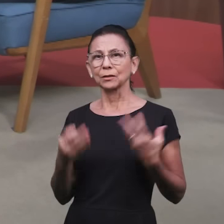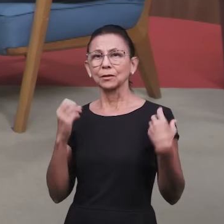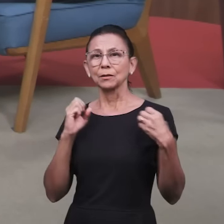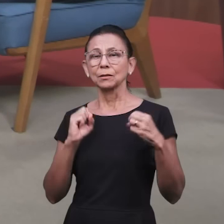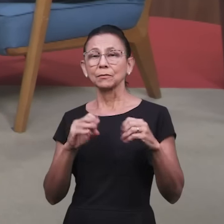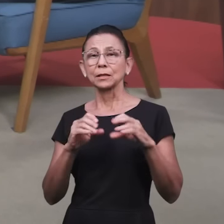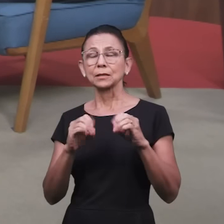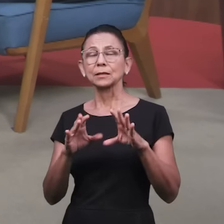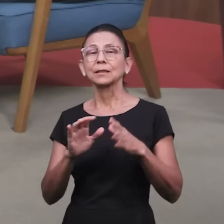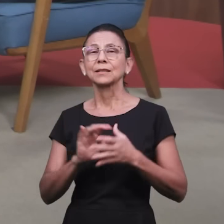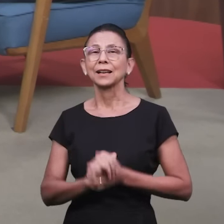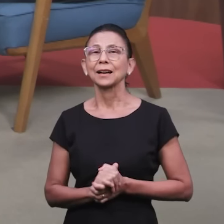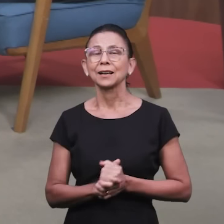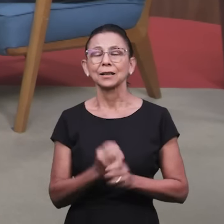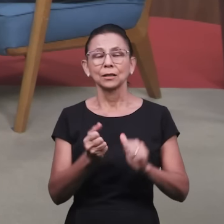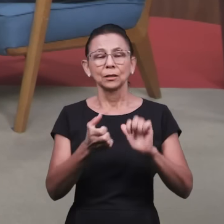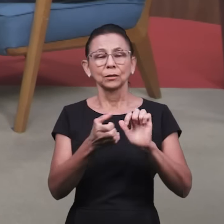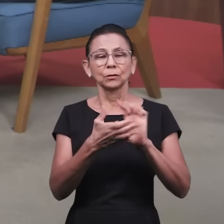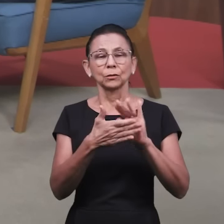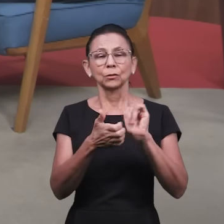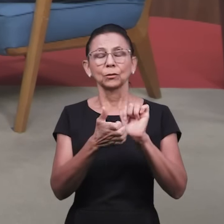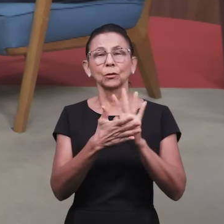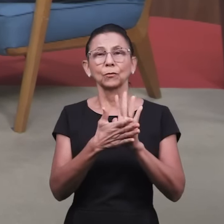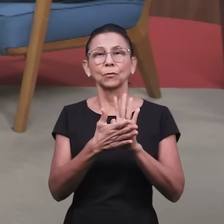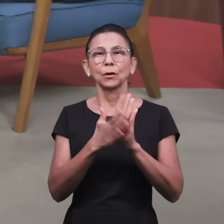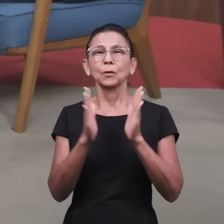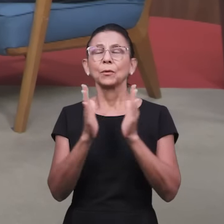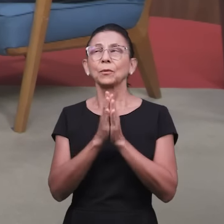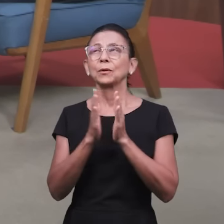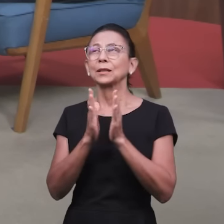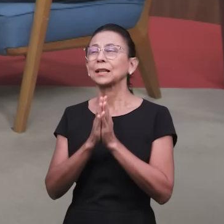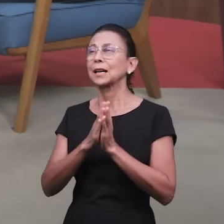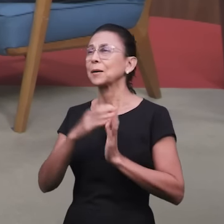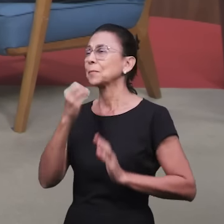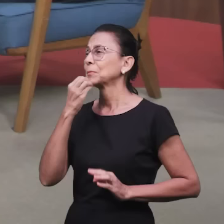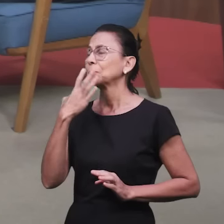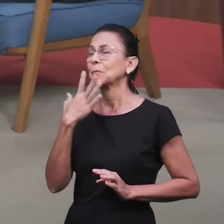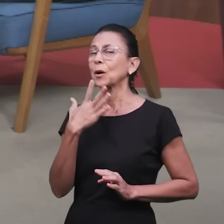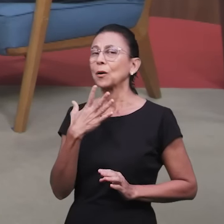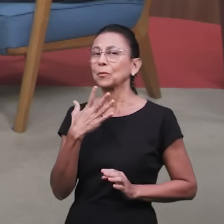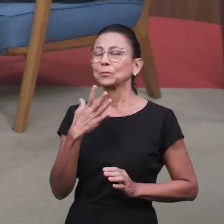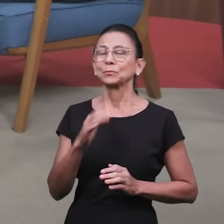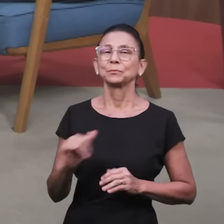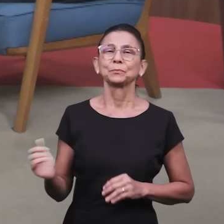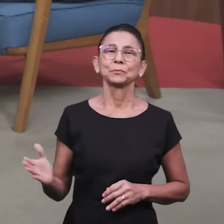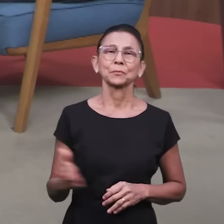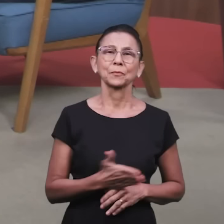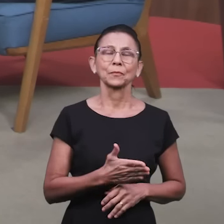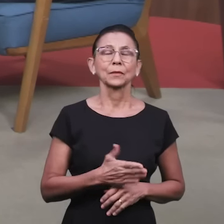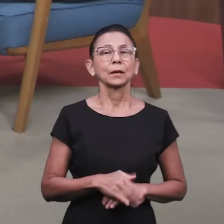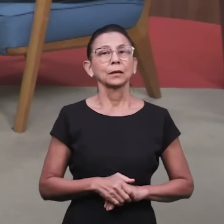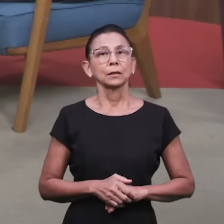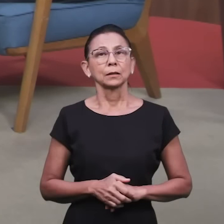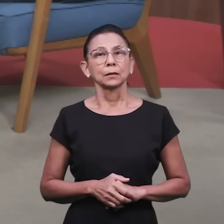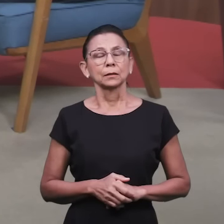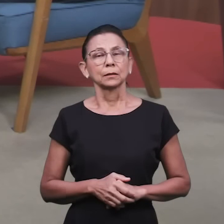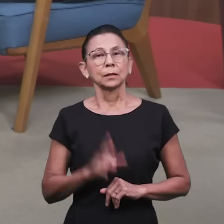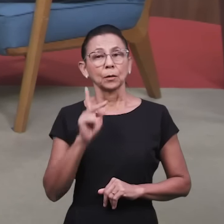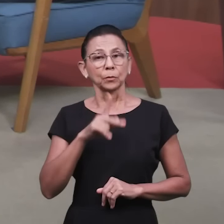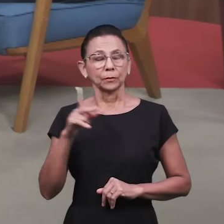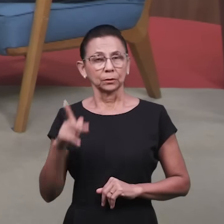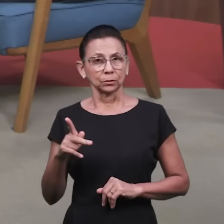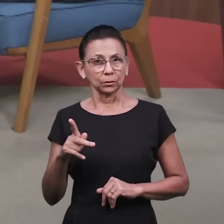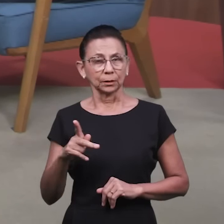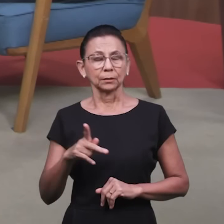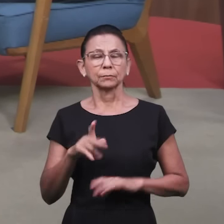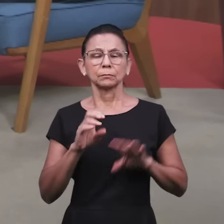vai ensinar a introdução facilitada do louvor Orar Faz Bem, hoje para o chocalho. E na aula para as crianças